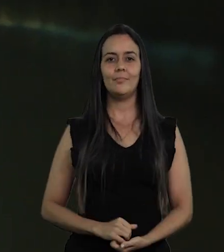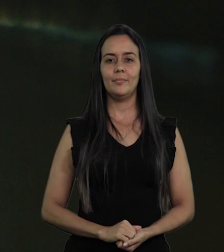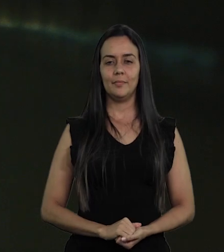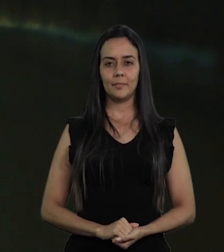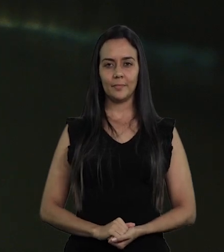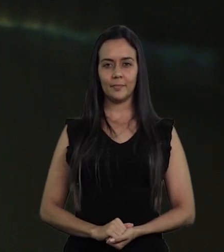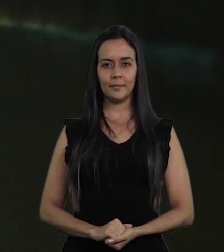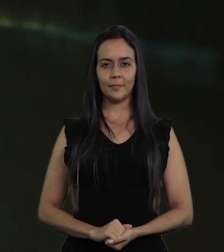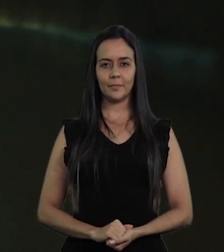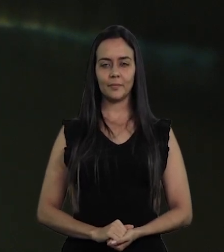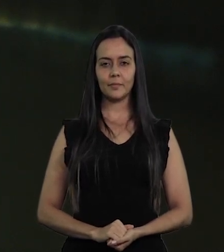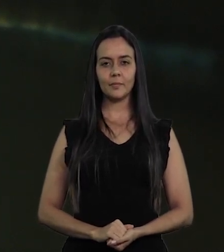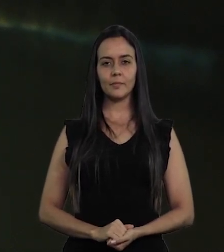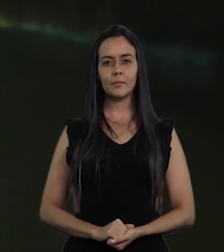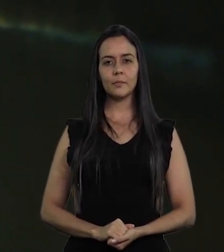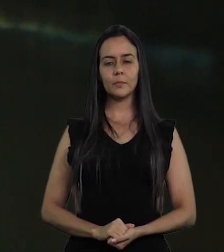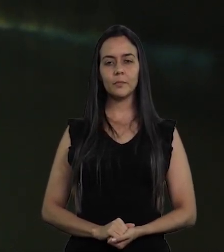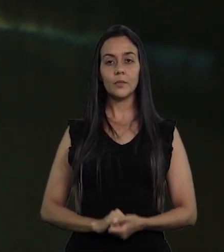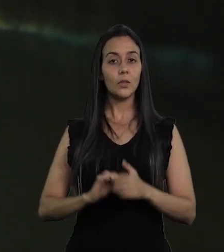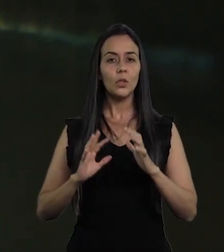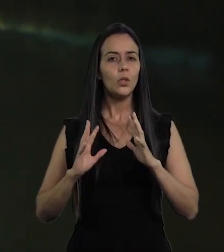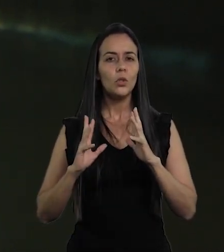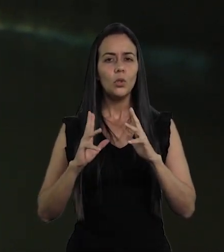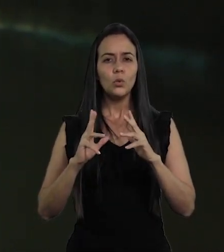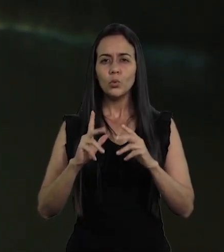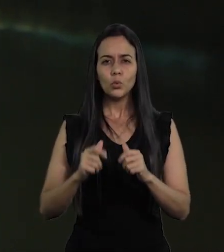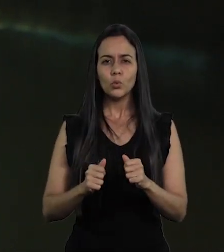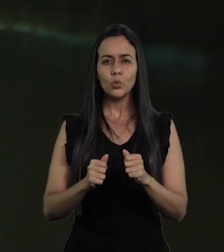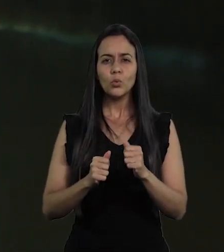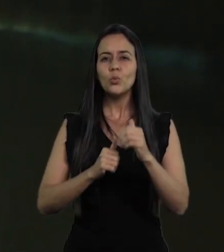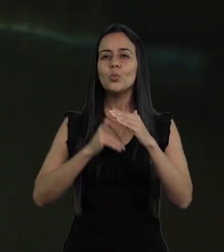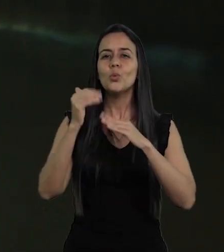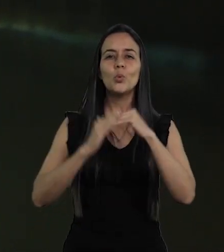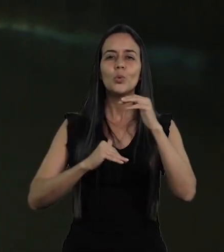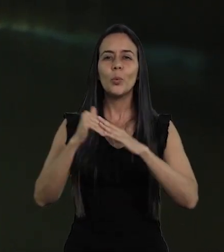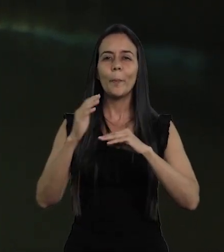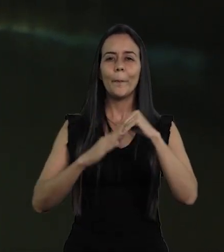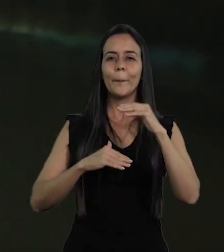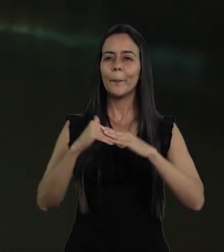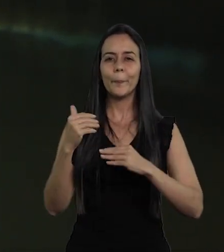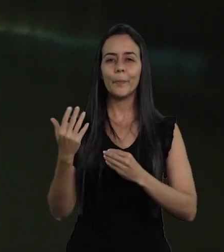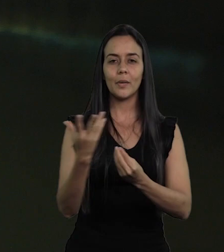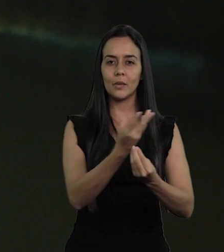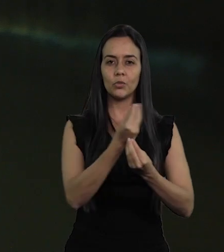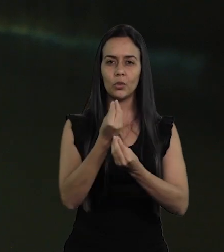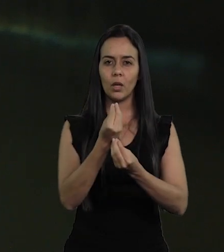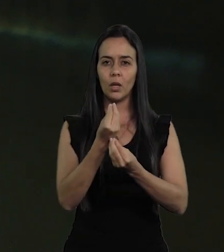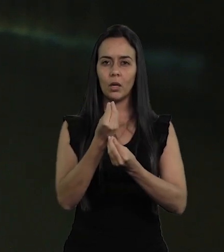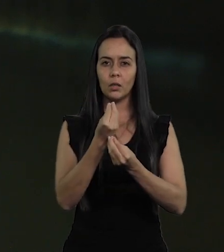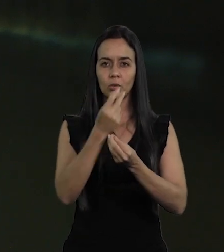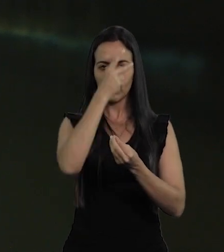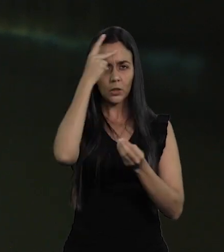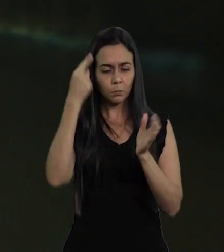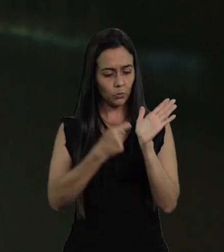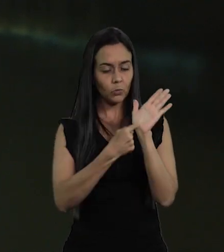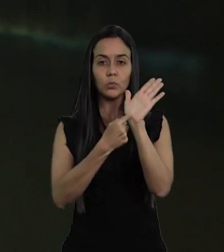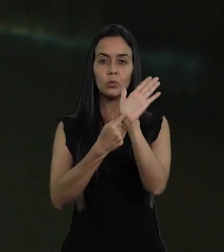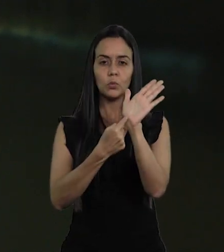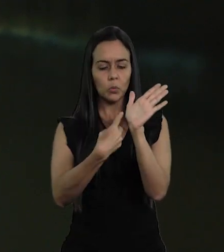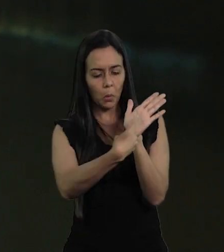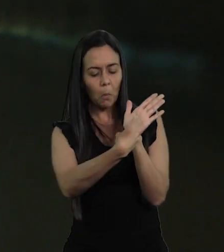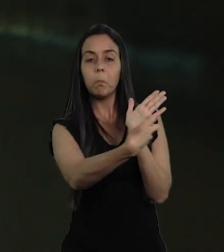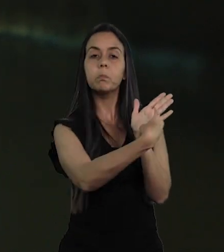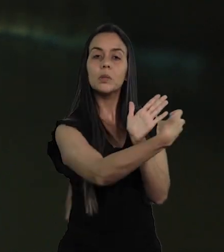Que toda obra tem uma imagem pública, e é isso que nós temos que pensar. Ela é concebida pelos indivíduos de